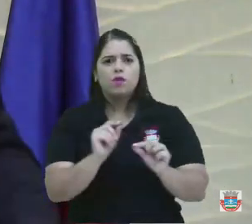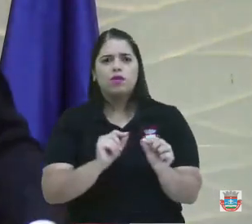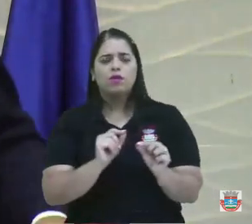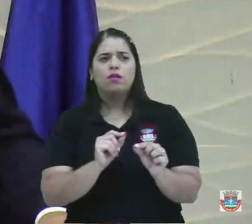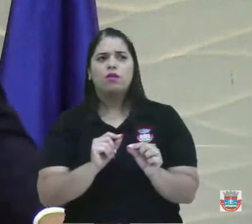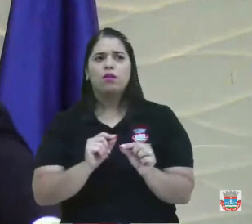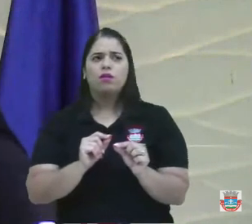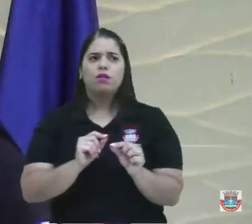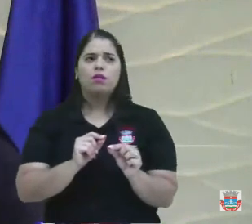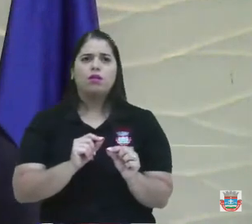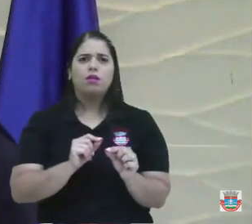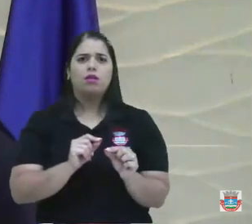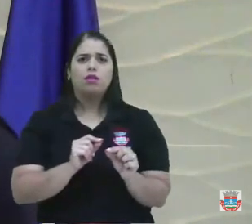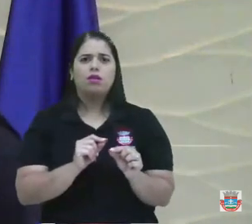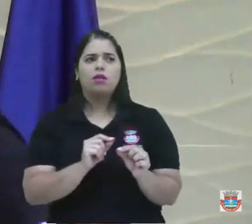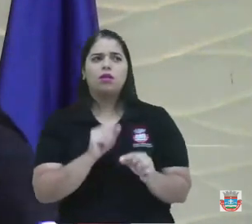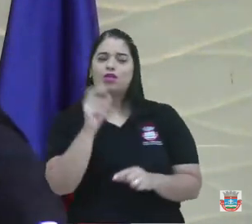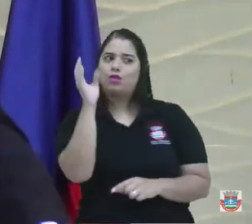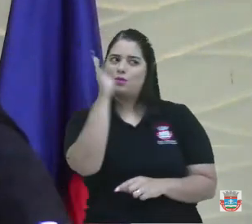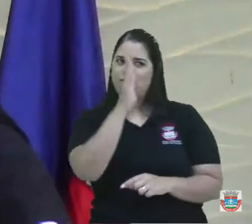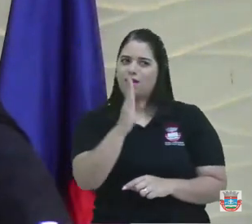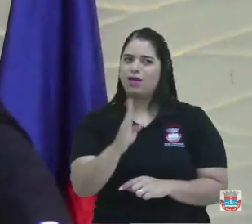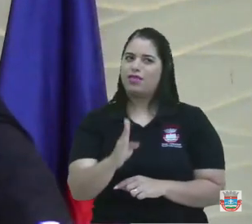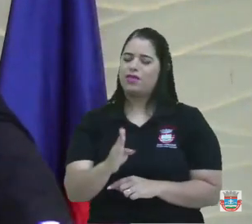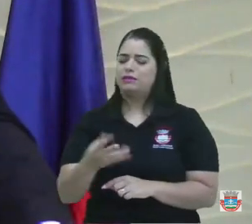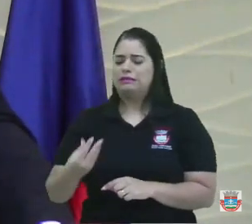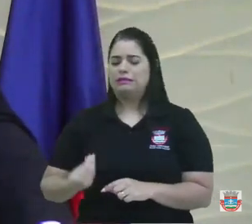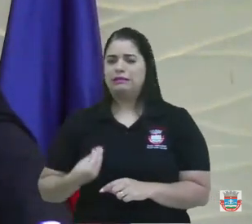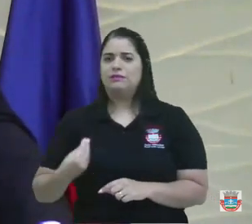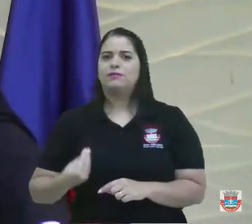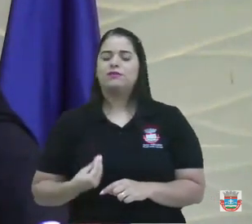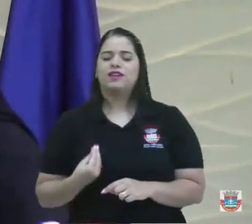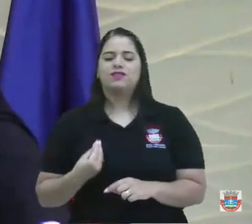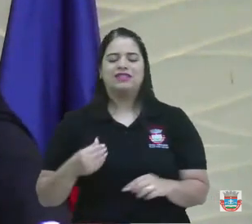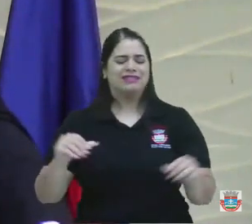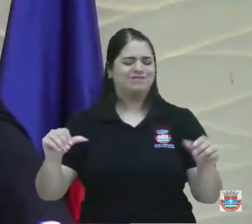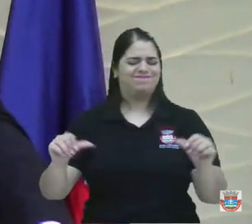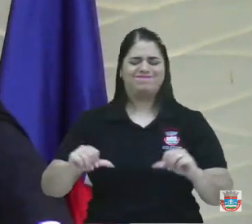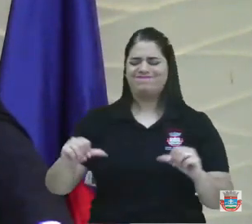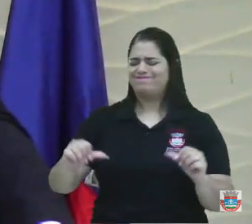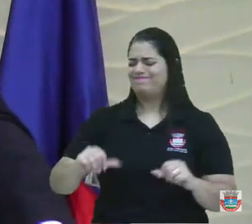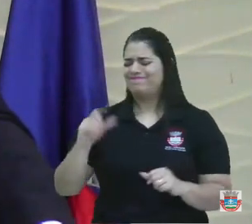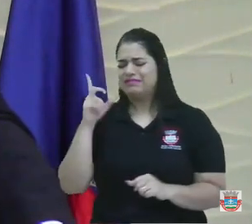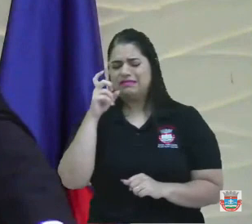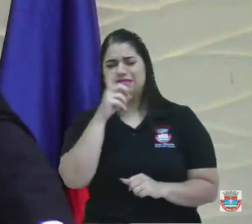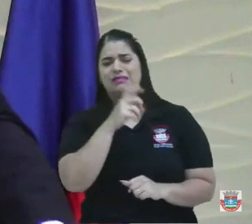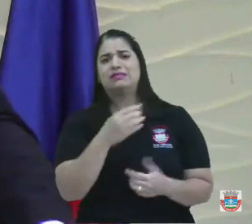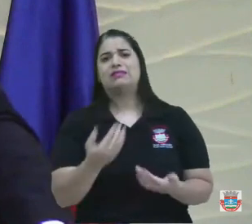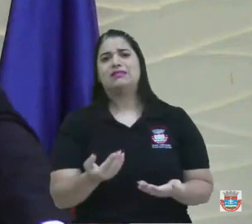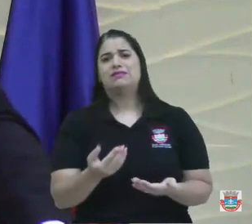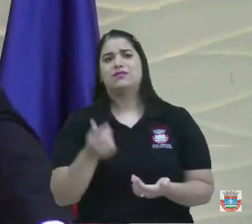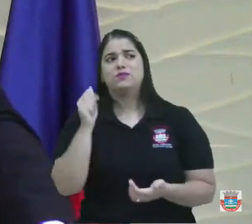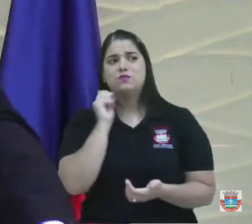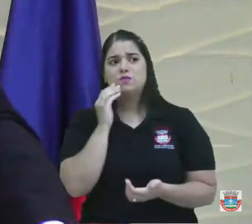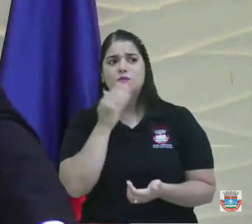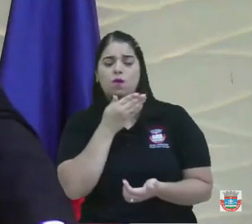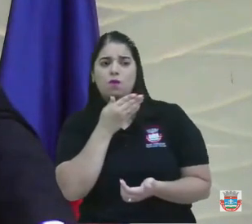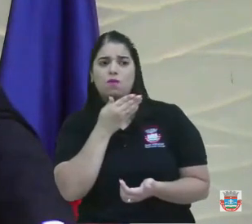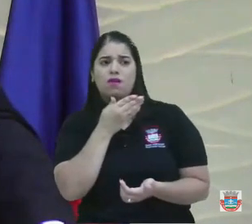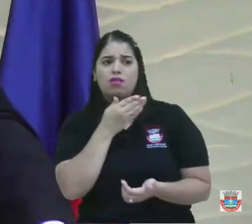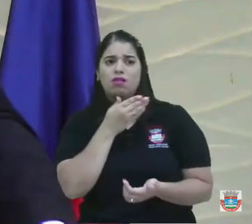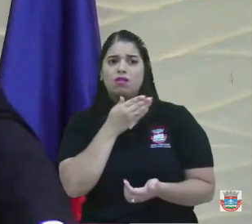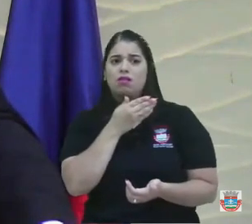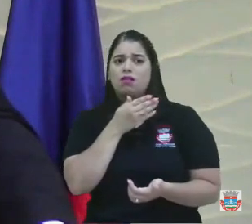tem visto do nosso país, que vivemos de fato uma crise muito difícil, vivemos momentos de